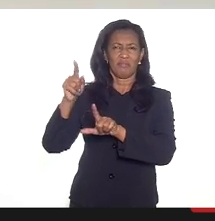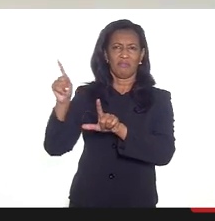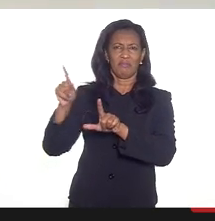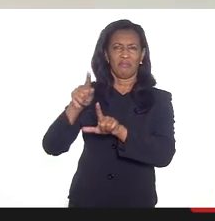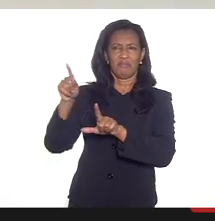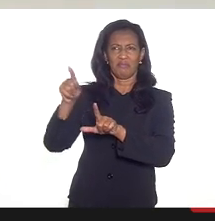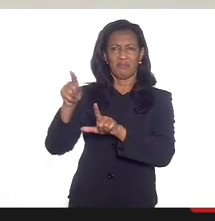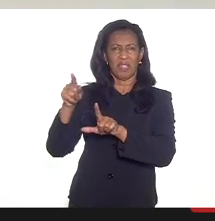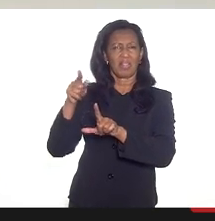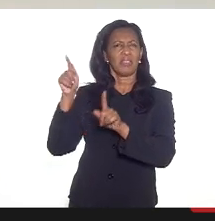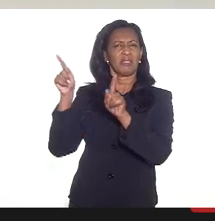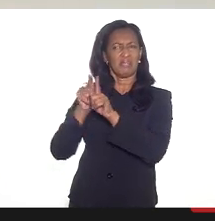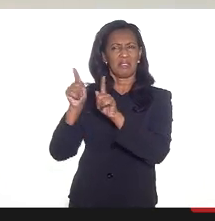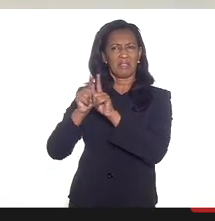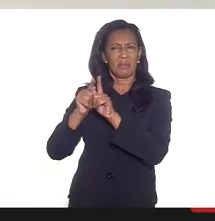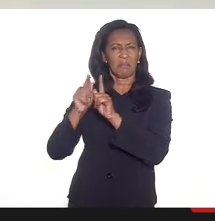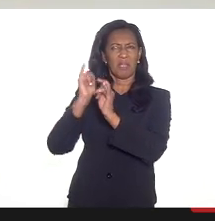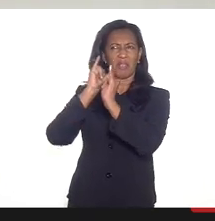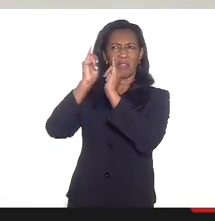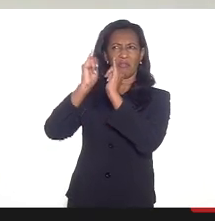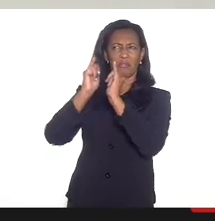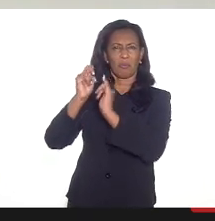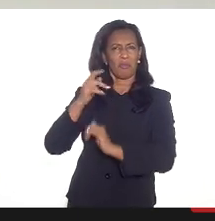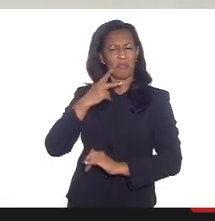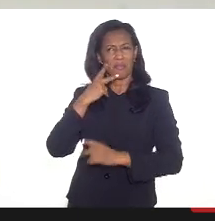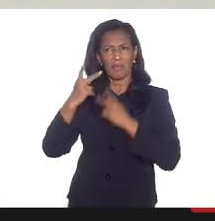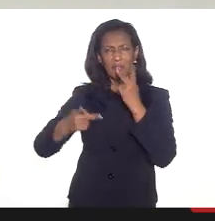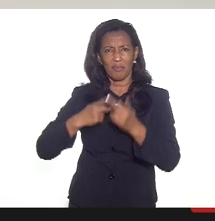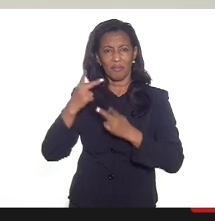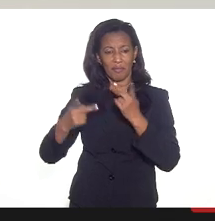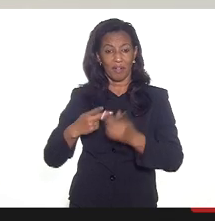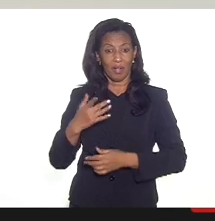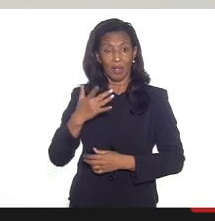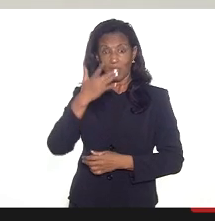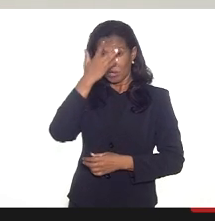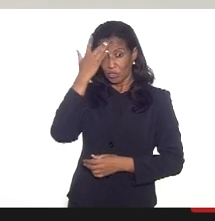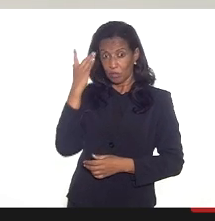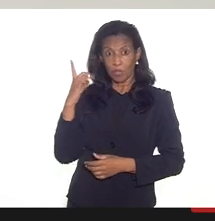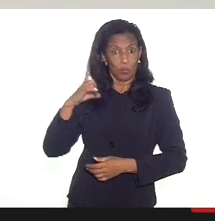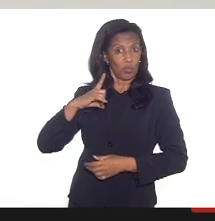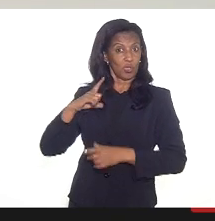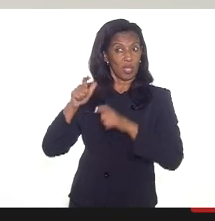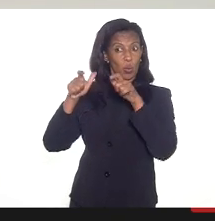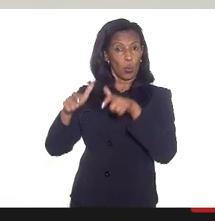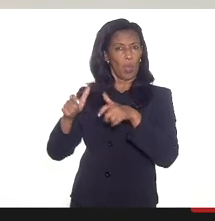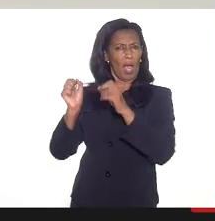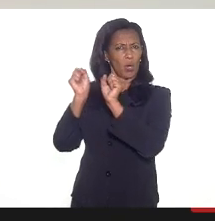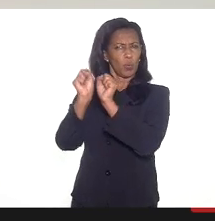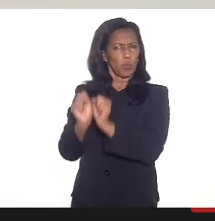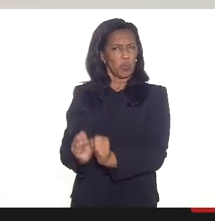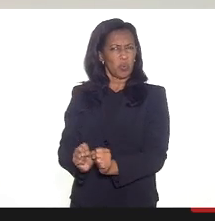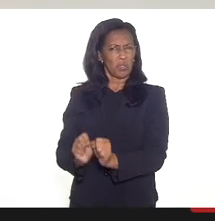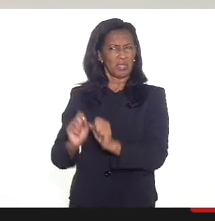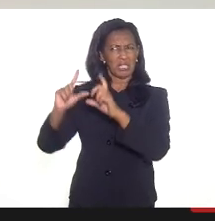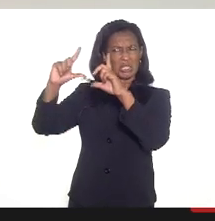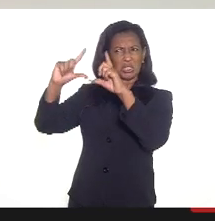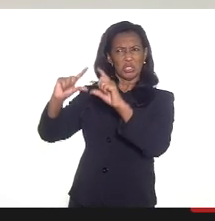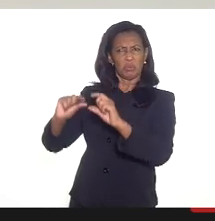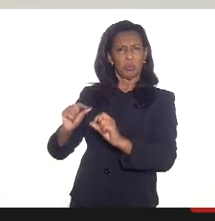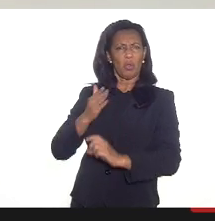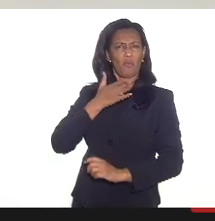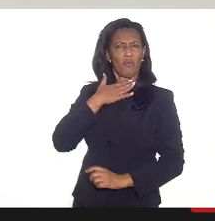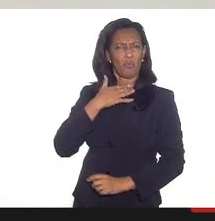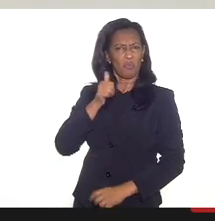altamente sexistas, a gente vê o discurso, às vezes, de pessoas que ocupam o espaço de poder diminuindo a voz